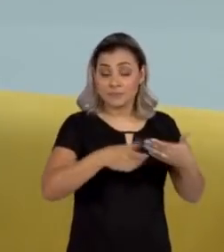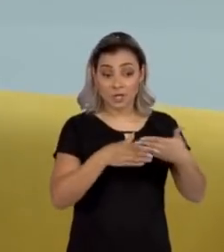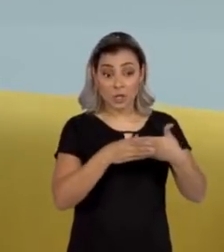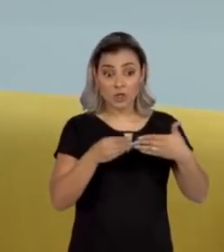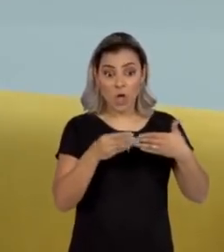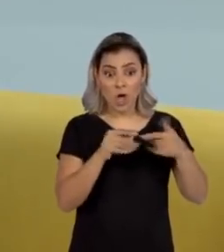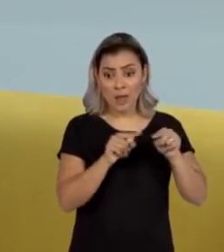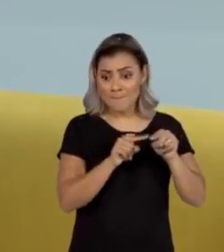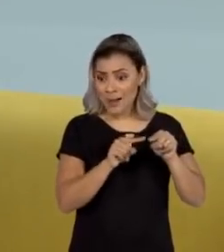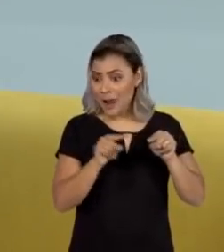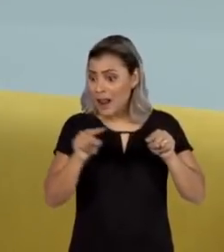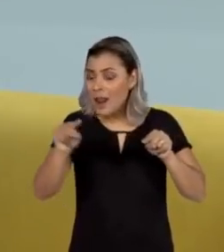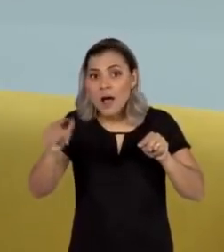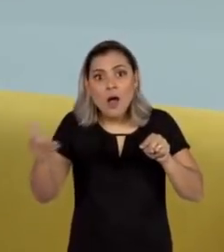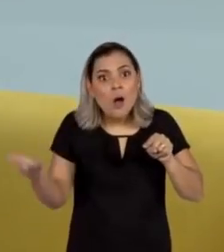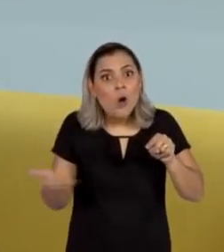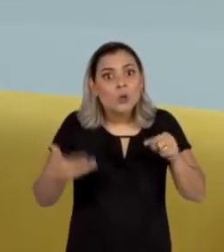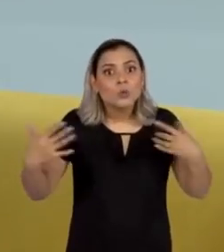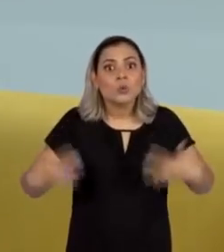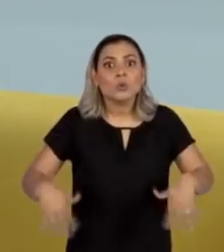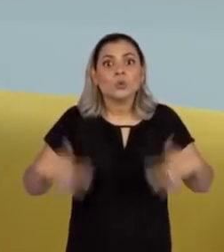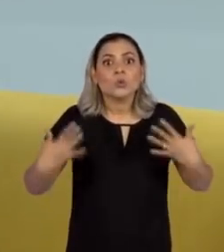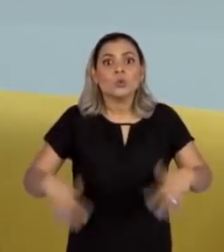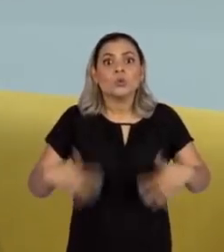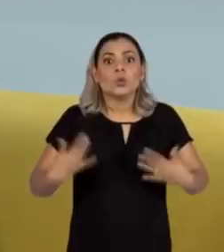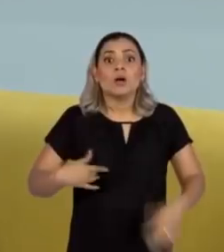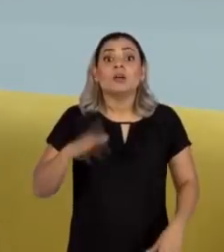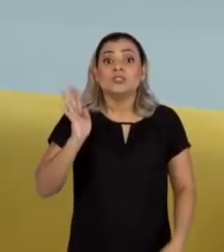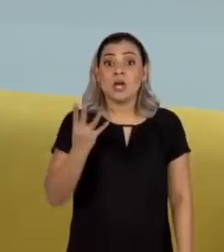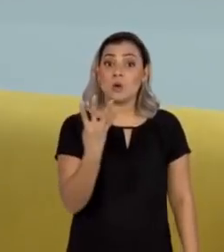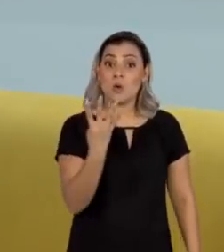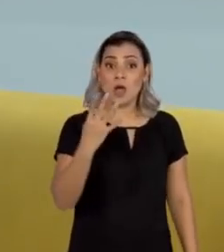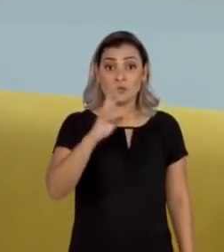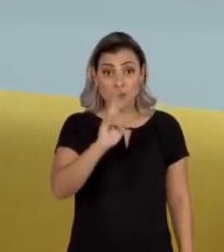bateu um novo recorde hoje na abertura do mercado, vendido a R$